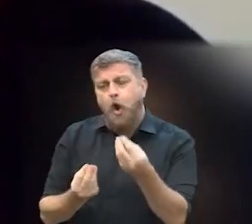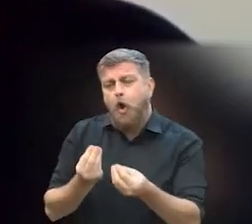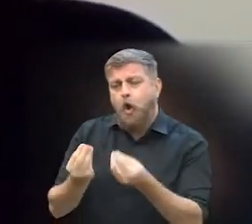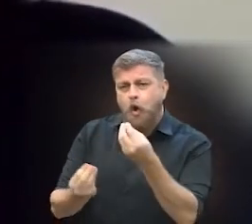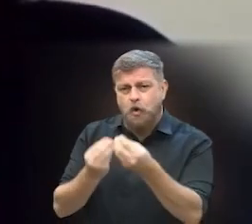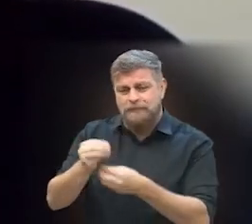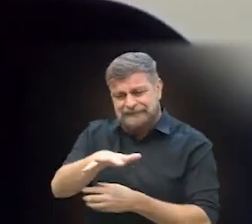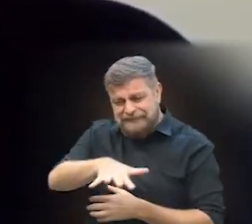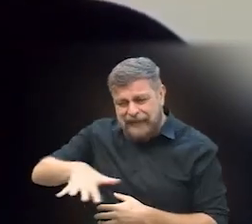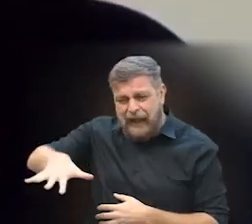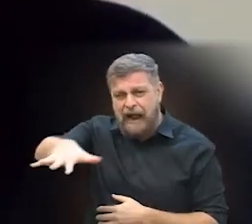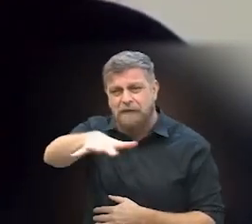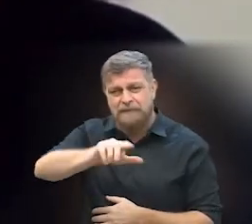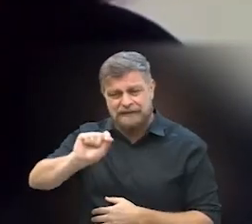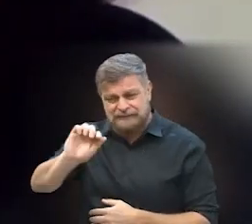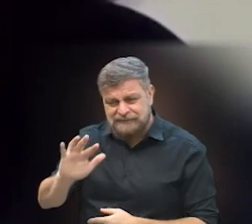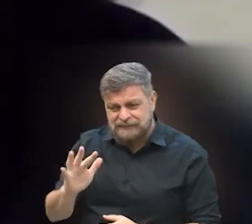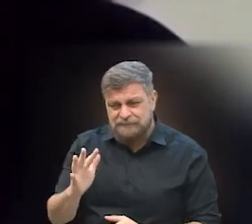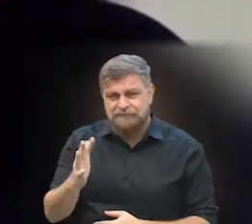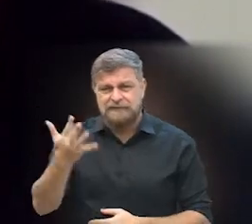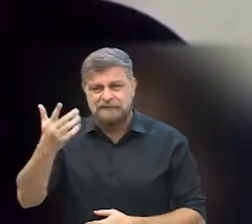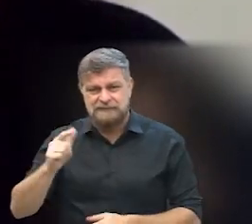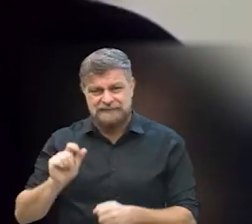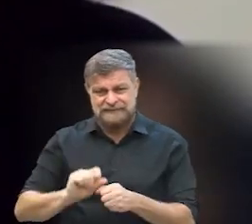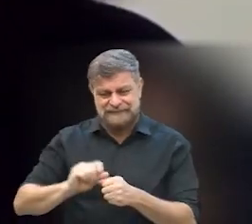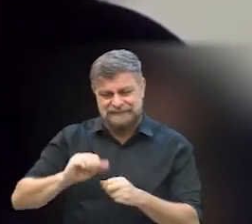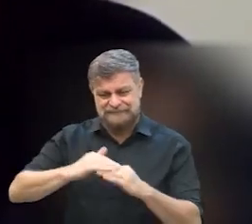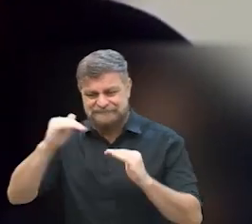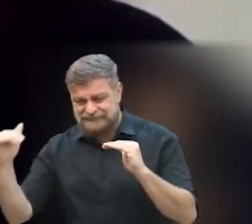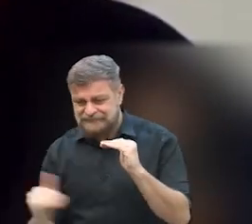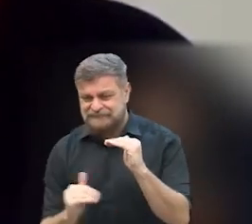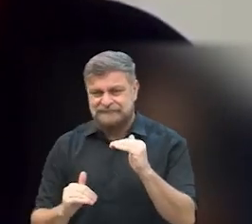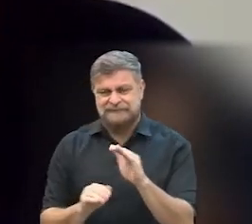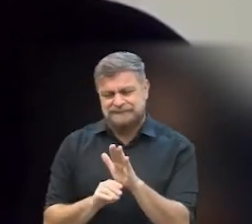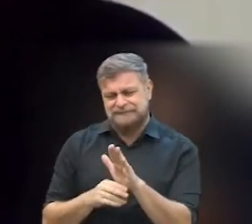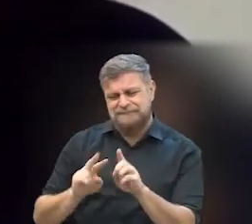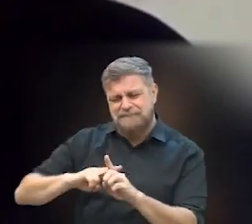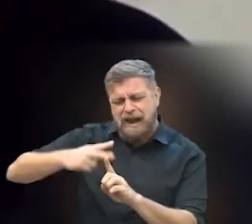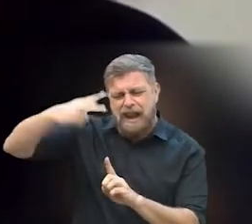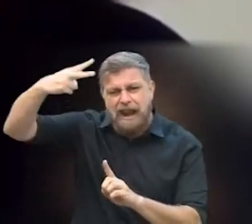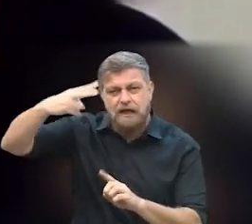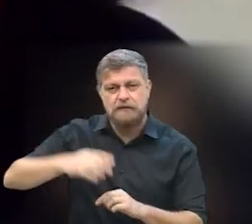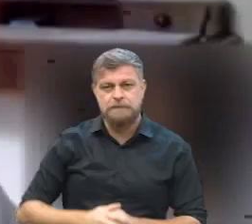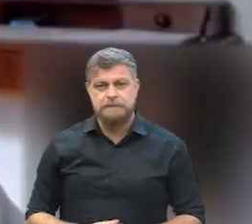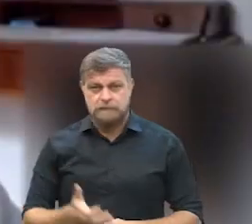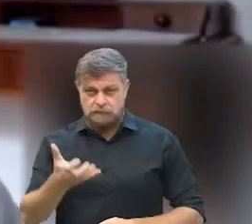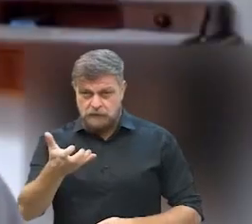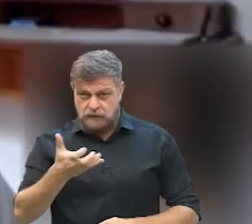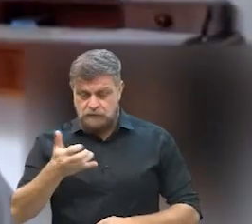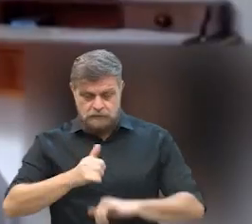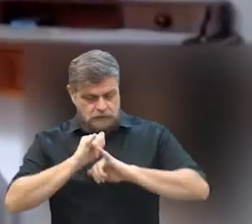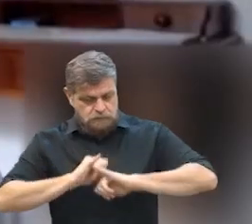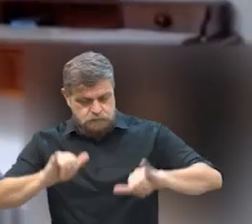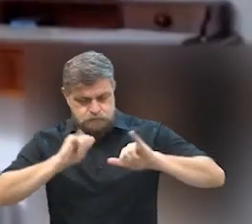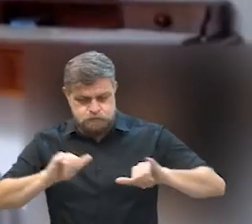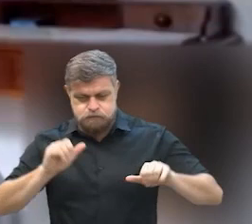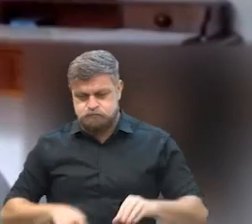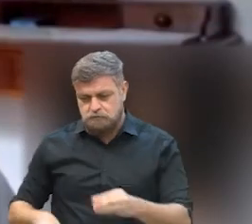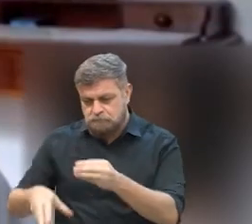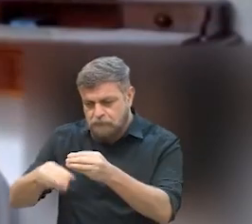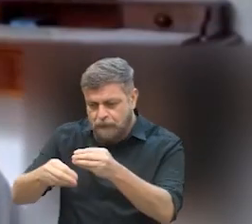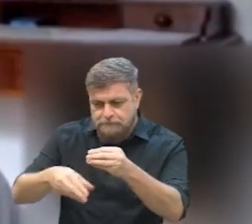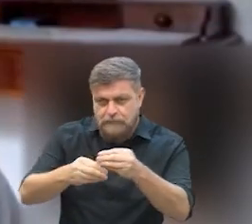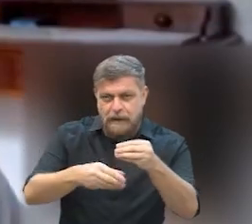contexto da pandemia, como que ela encontra, né, um terreno fértil para ampliar essas desigualdades. Eu queria só fazer